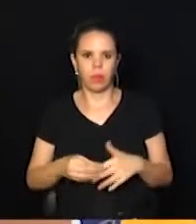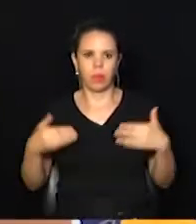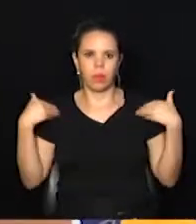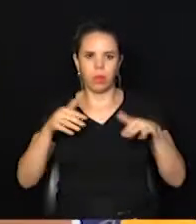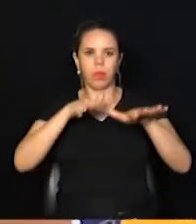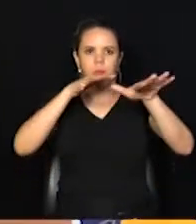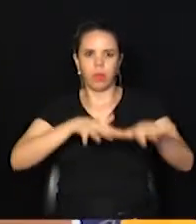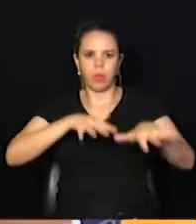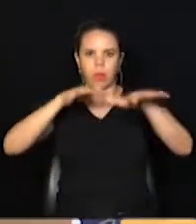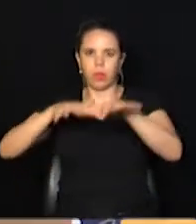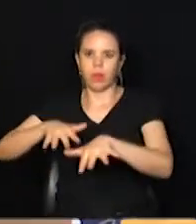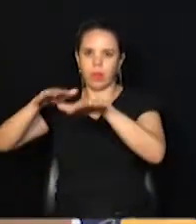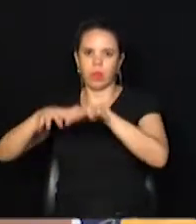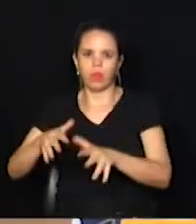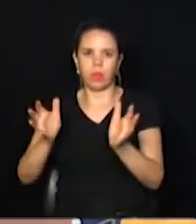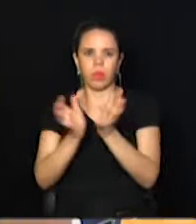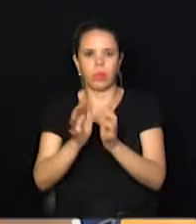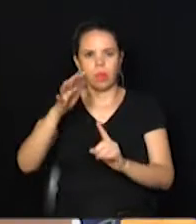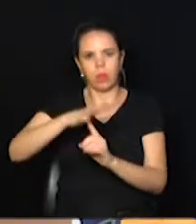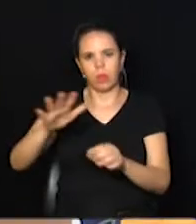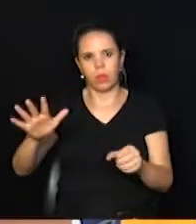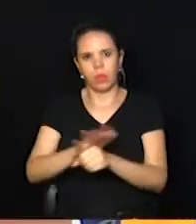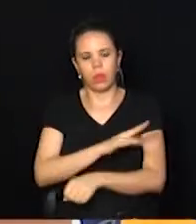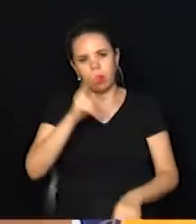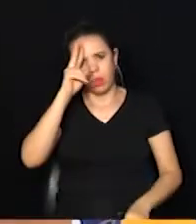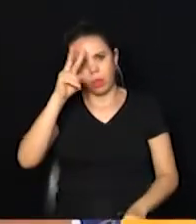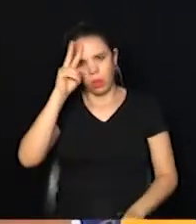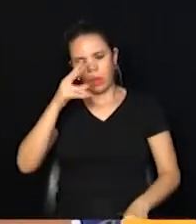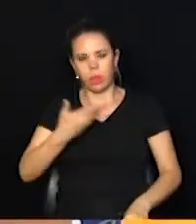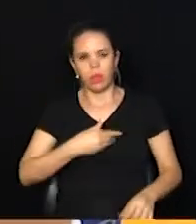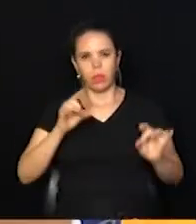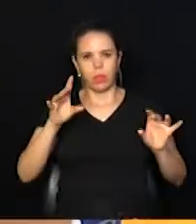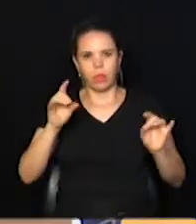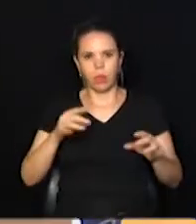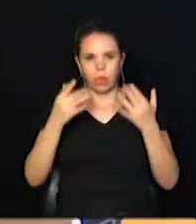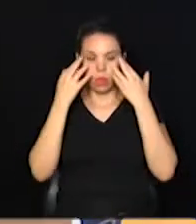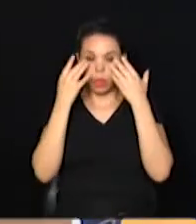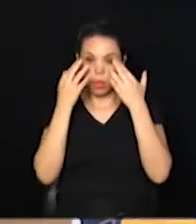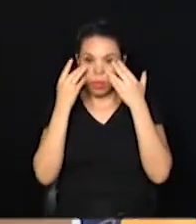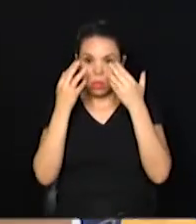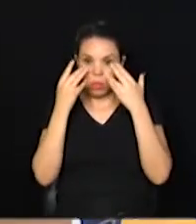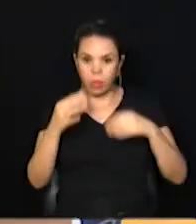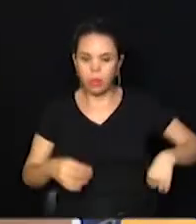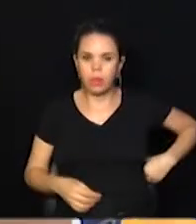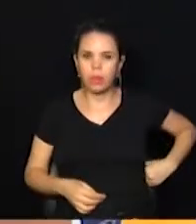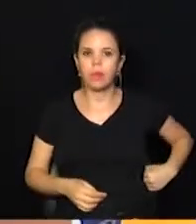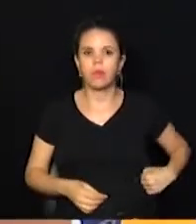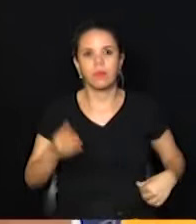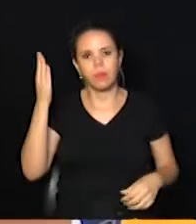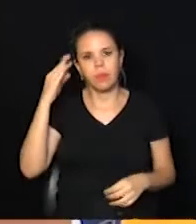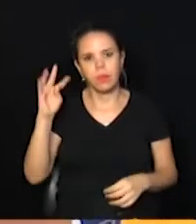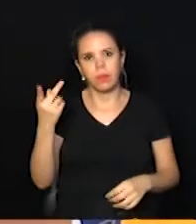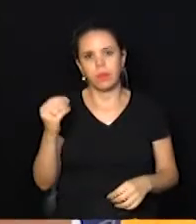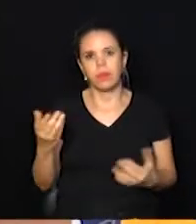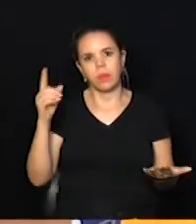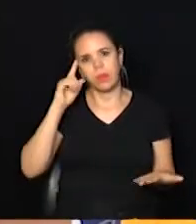dos comícios, das praças cheias. Lembro, amigo querido, do brilho nos seus olhos. Sabe, Toninho, os dias